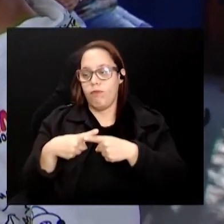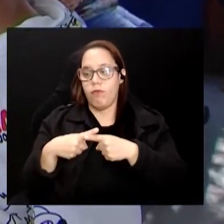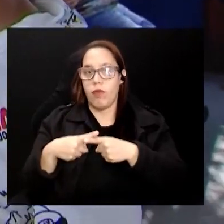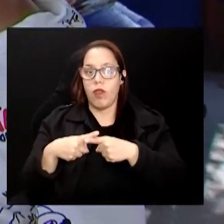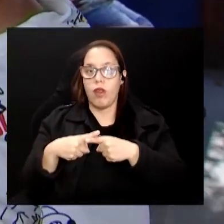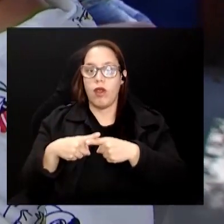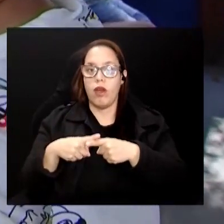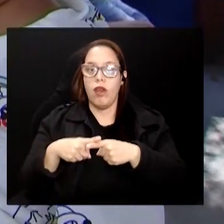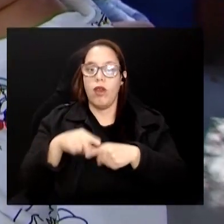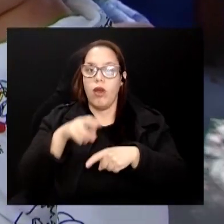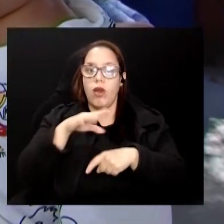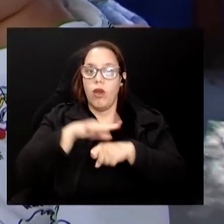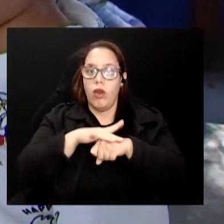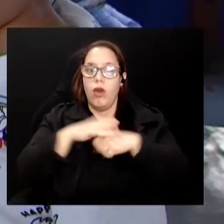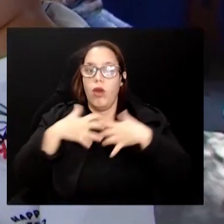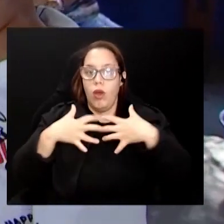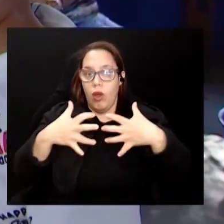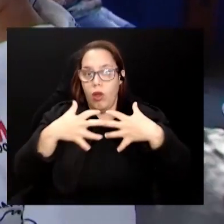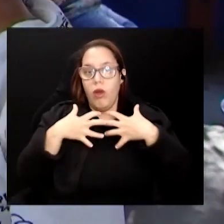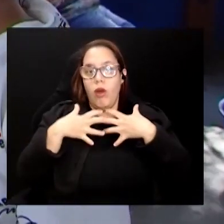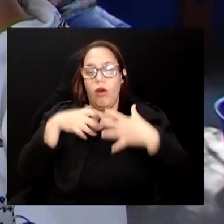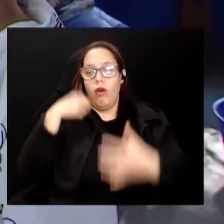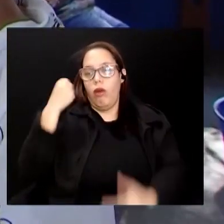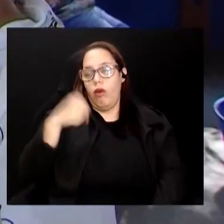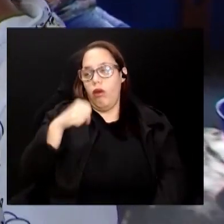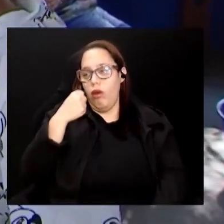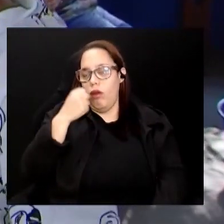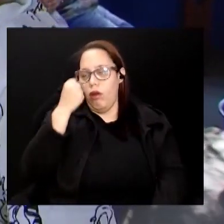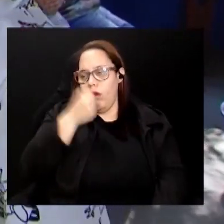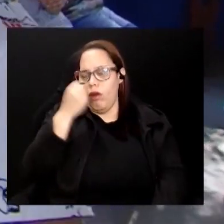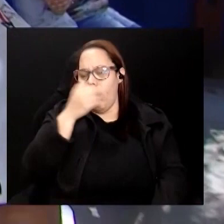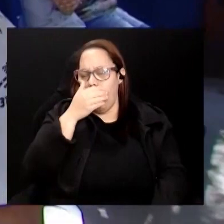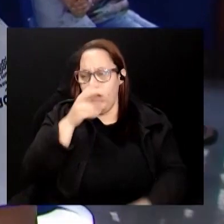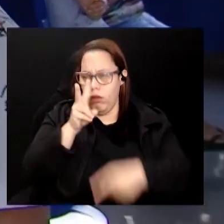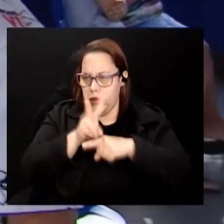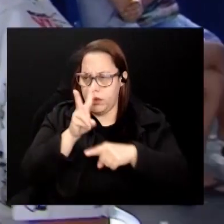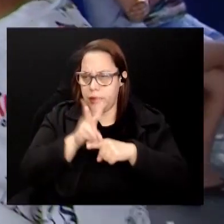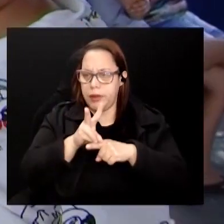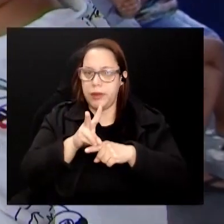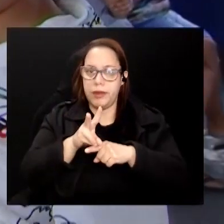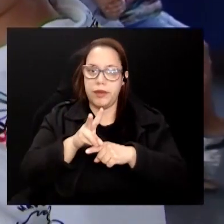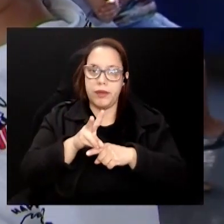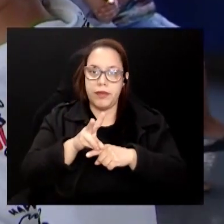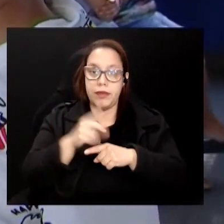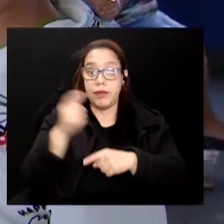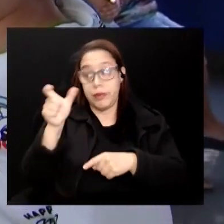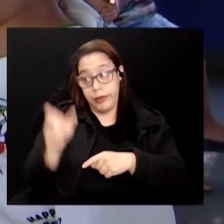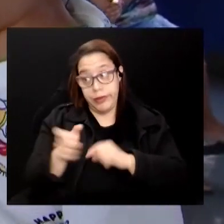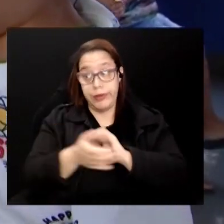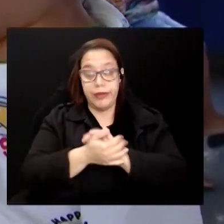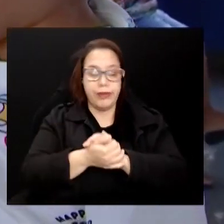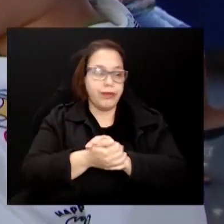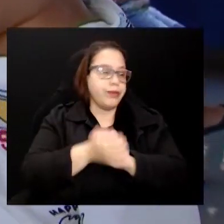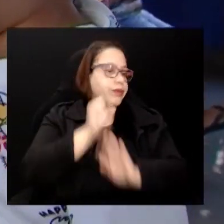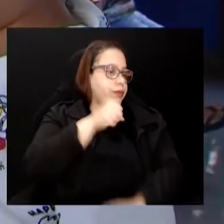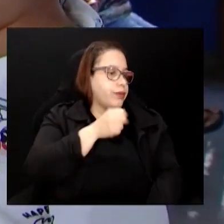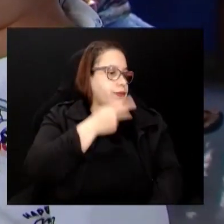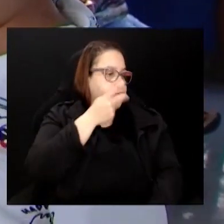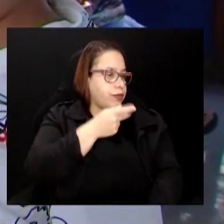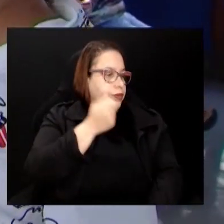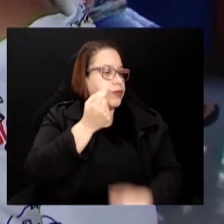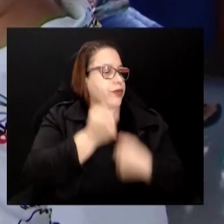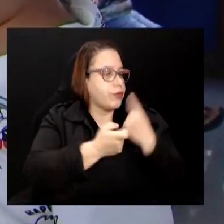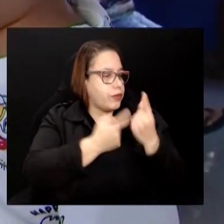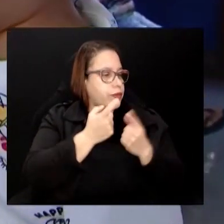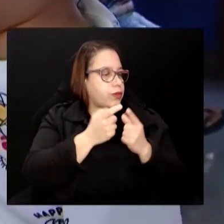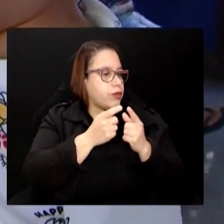respiratória, então eu prefiro sempre manter ele tudo certinho, pelo menos ele, né? E você já falou um pouco sobre, nessa época do frio, né,